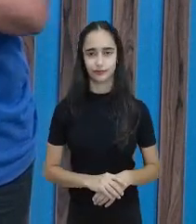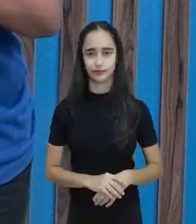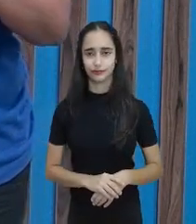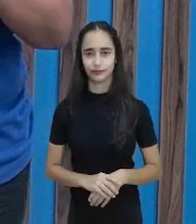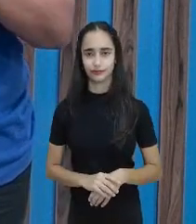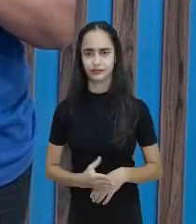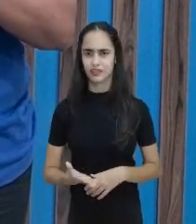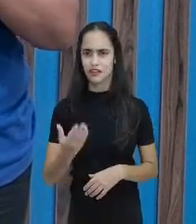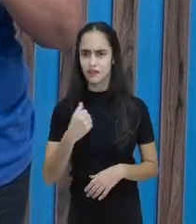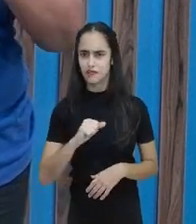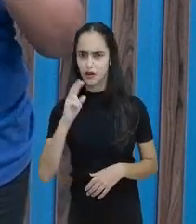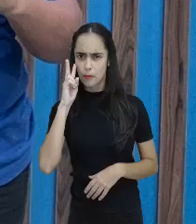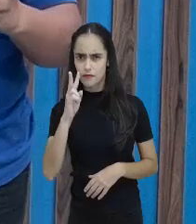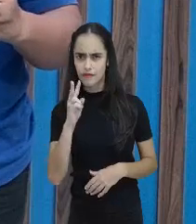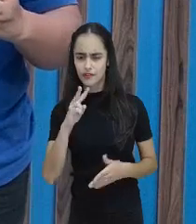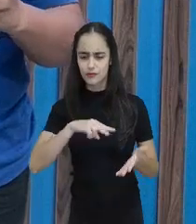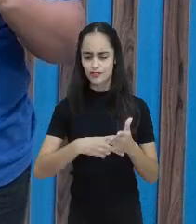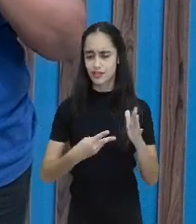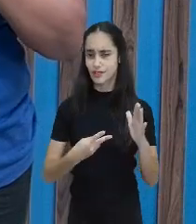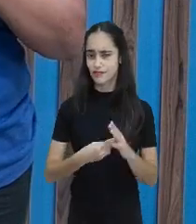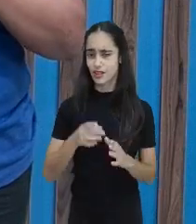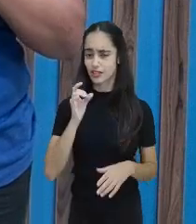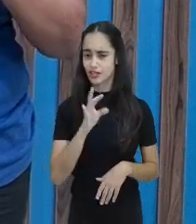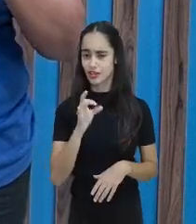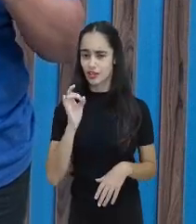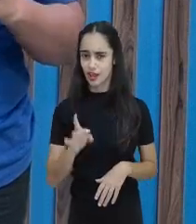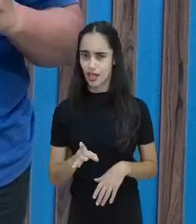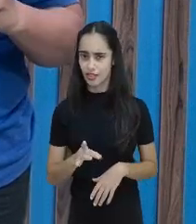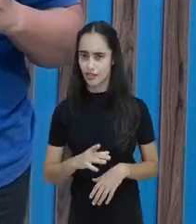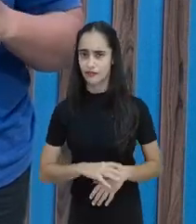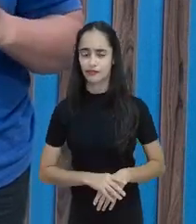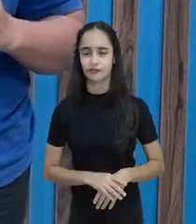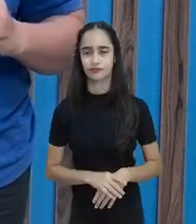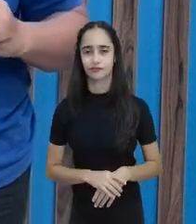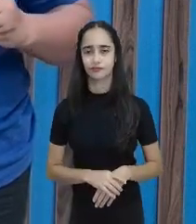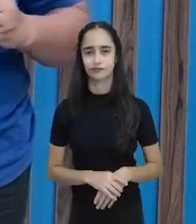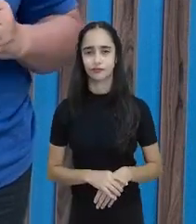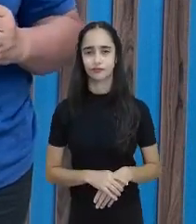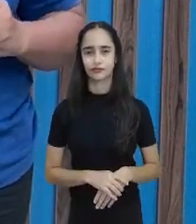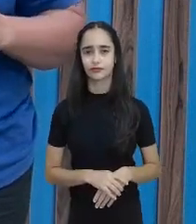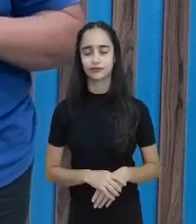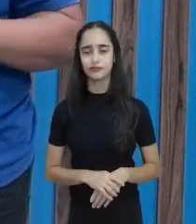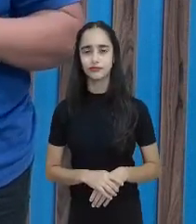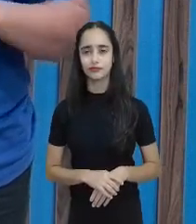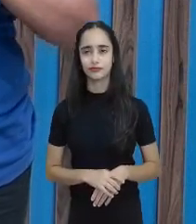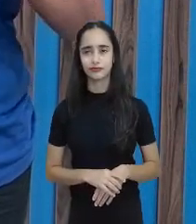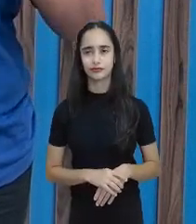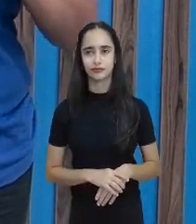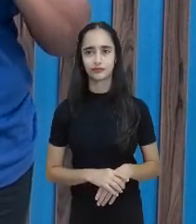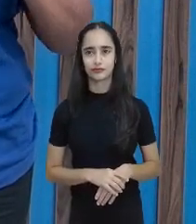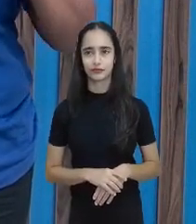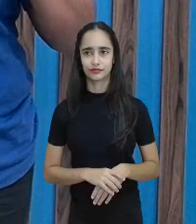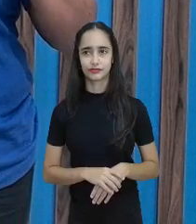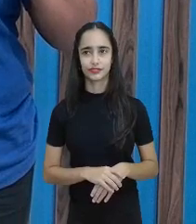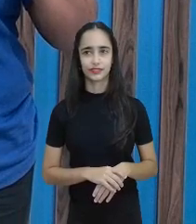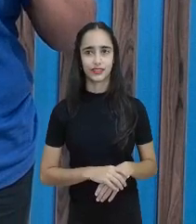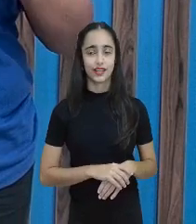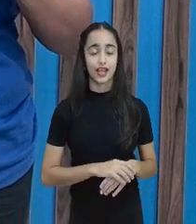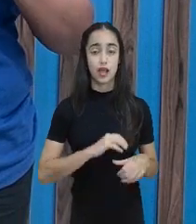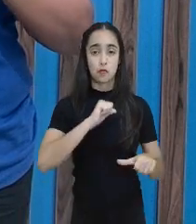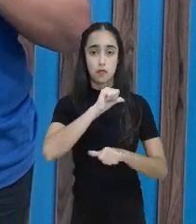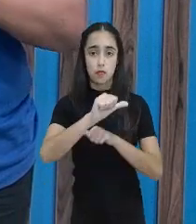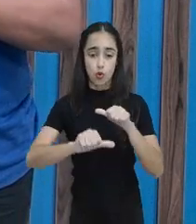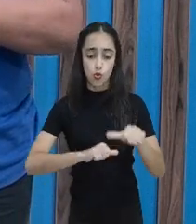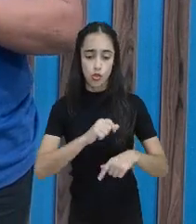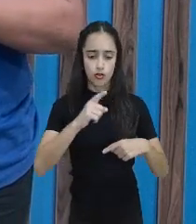irreversíveis. Vamos ver o que significa cada um desse conceito? Olha, a transformação da